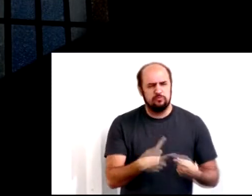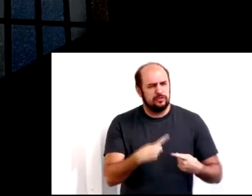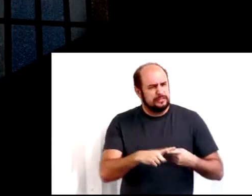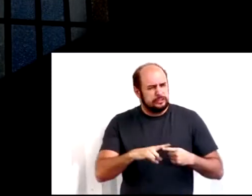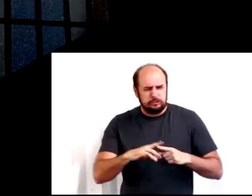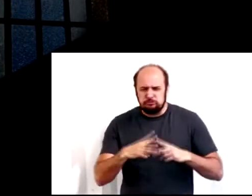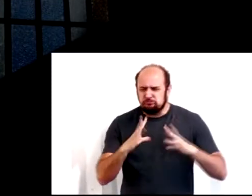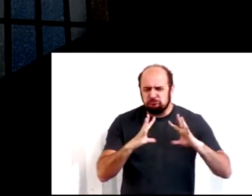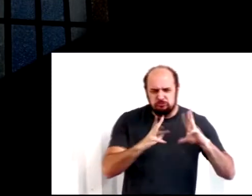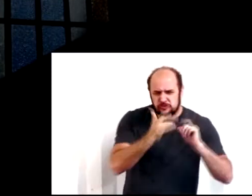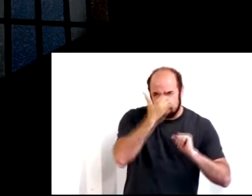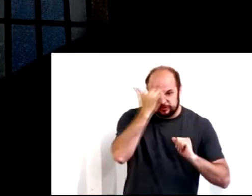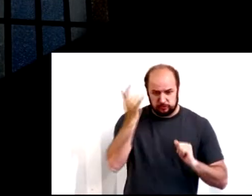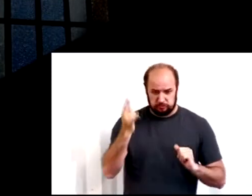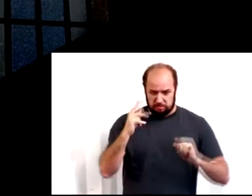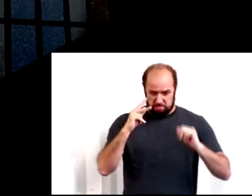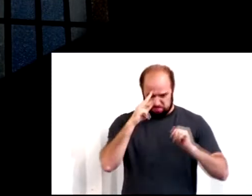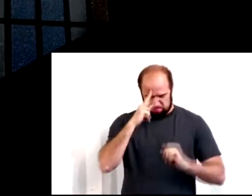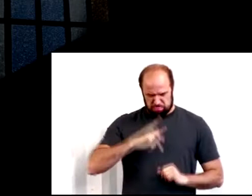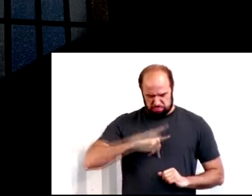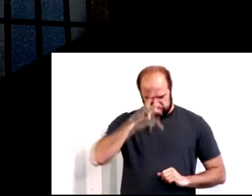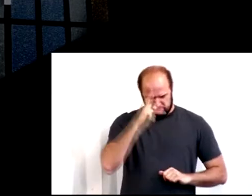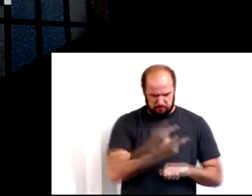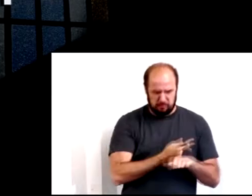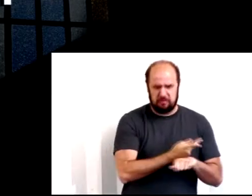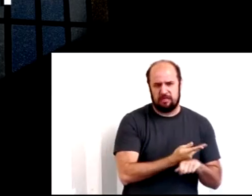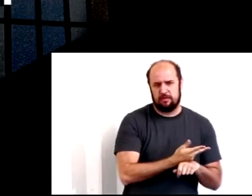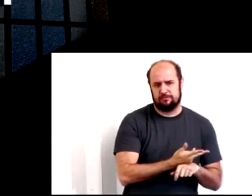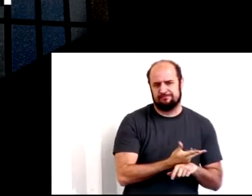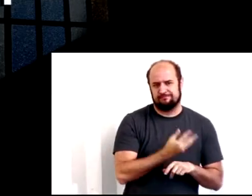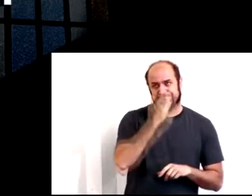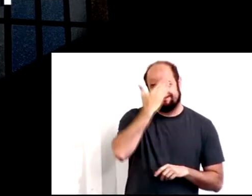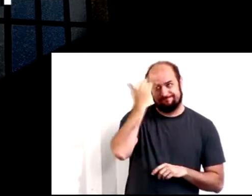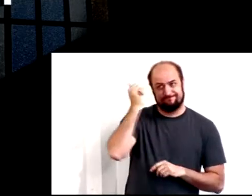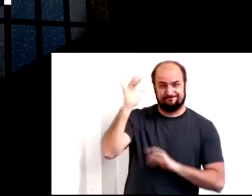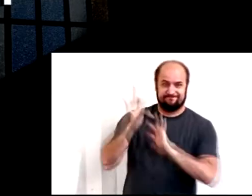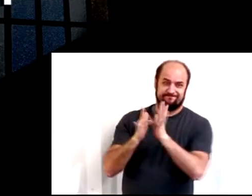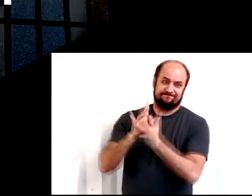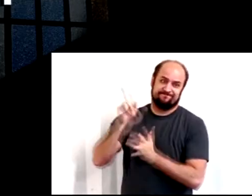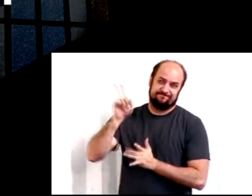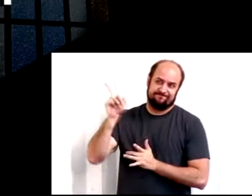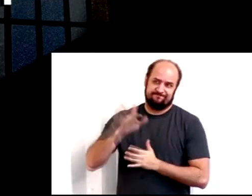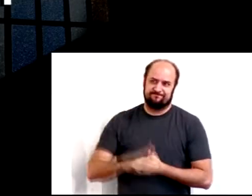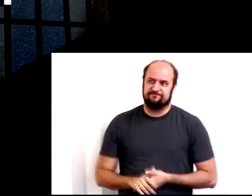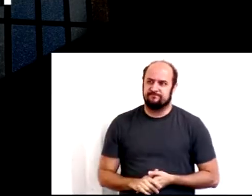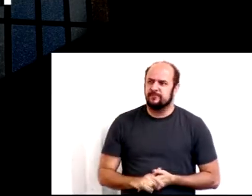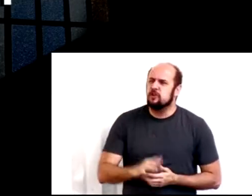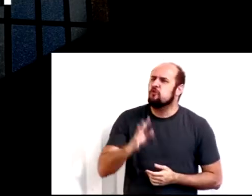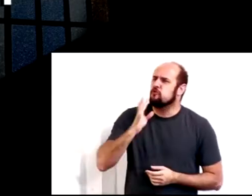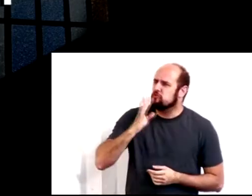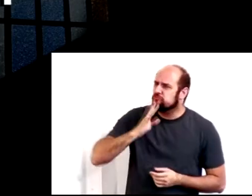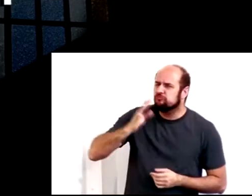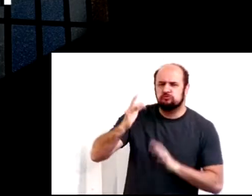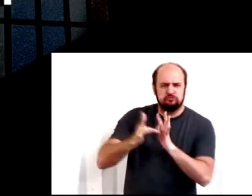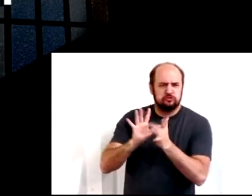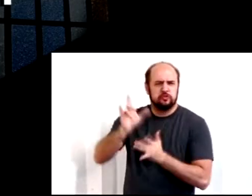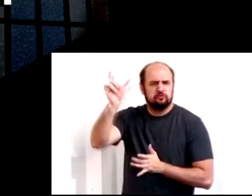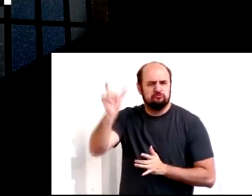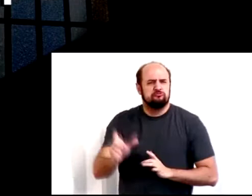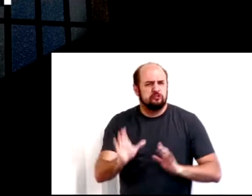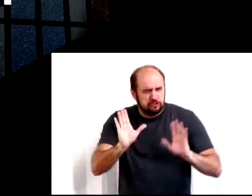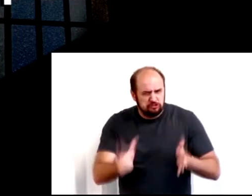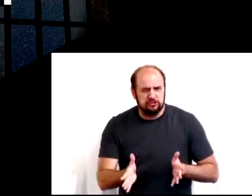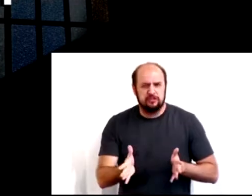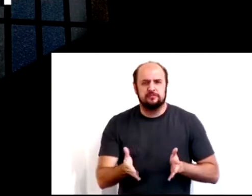eles buscam o que é seu próprio, não o que é de Cristo Jesus. E conheceis o seu caráter provado, pois serviu ao